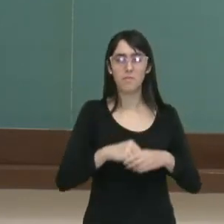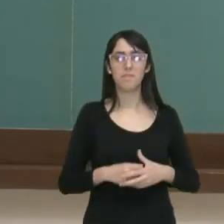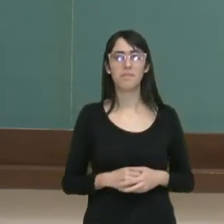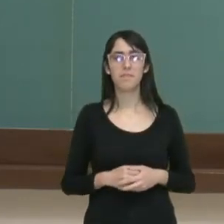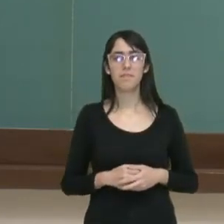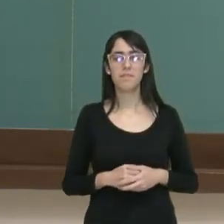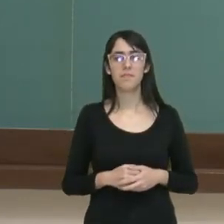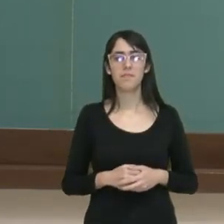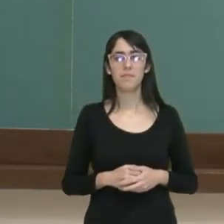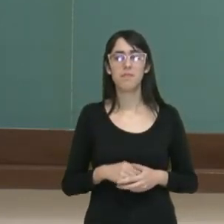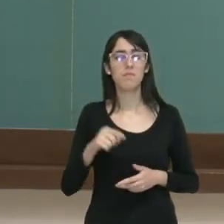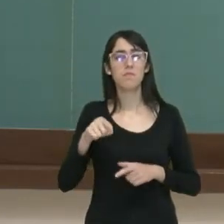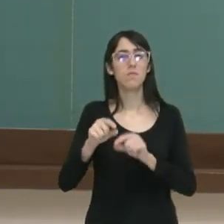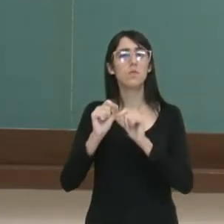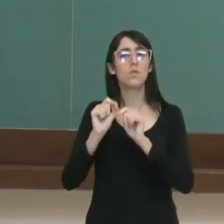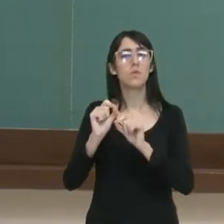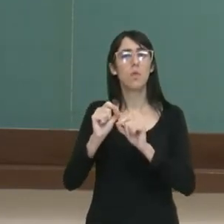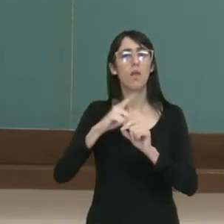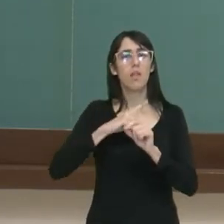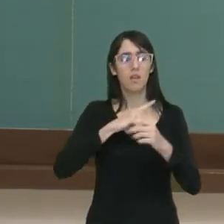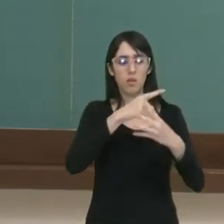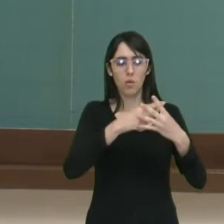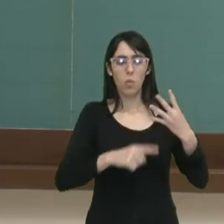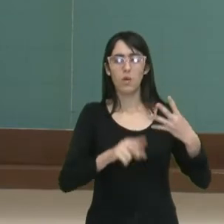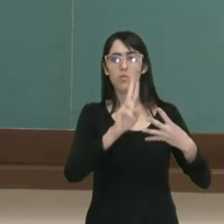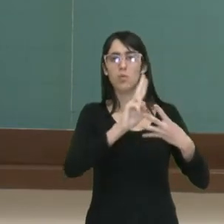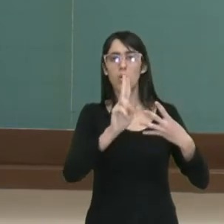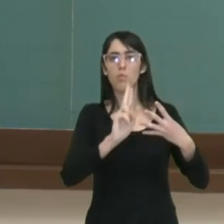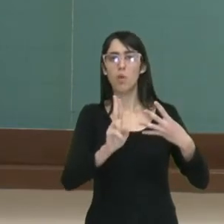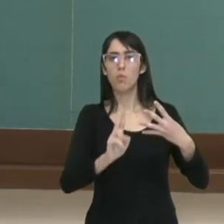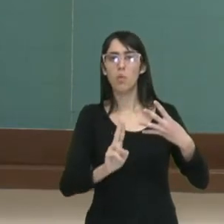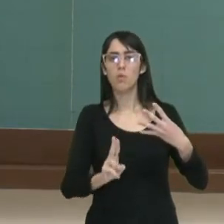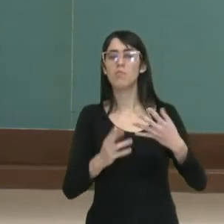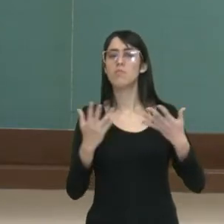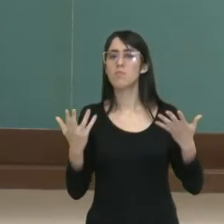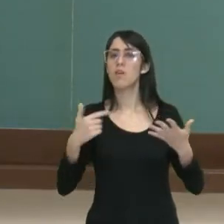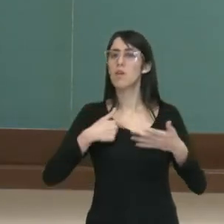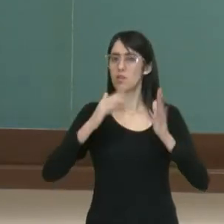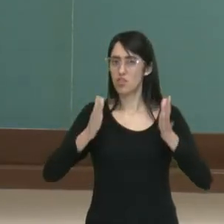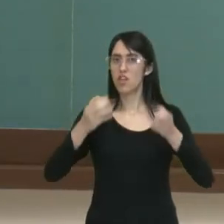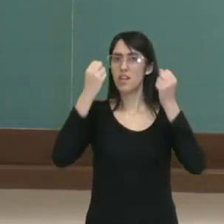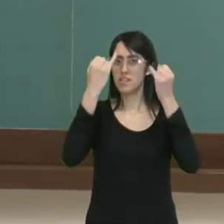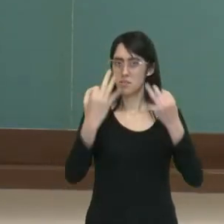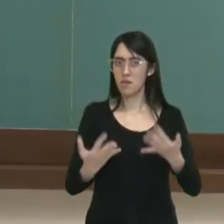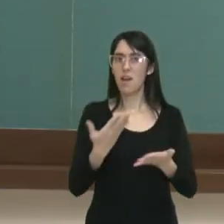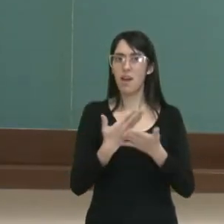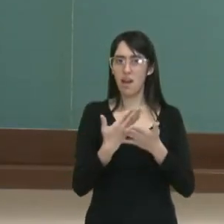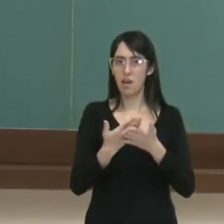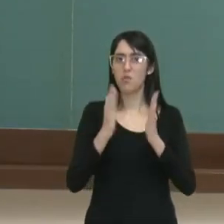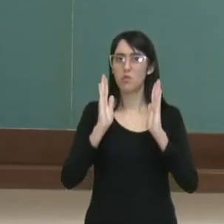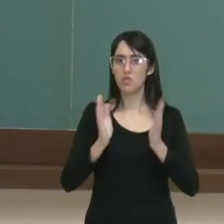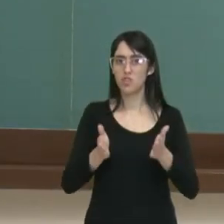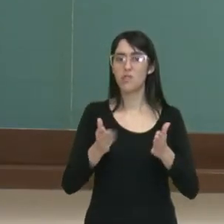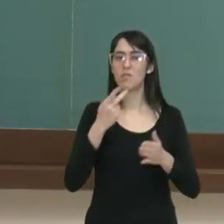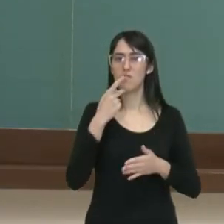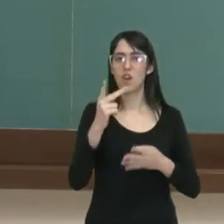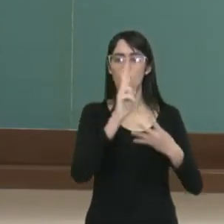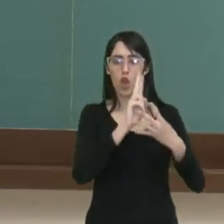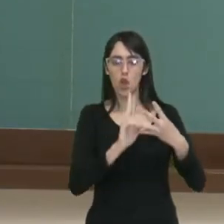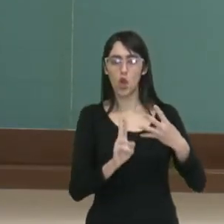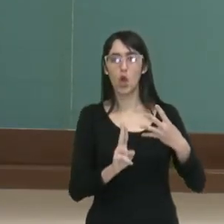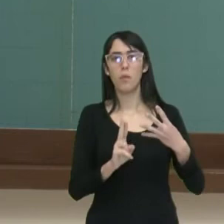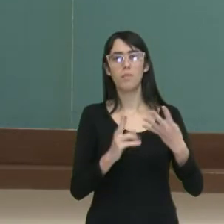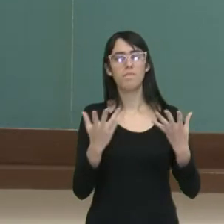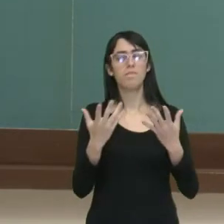é formado por 4 componentes. A professora falou aqui para vocês esses 4 componentes. Então vamos